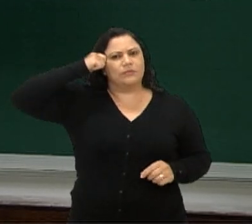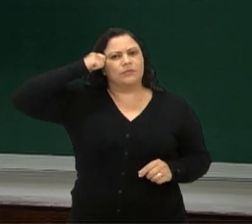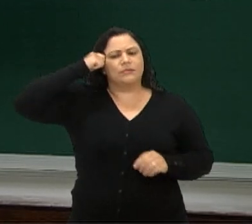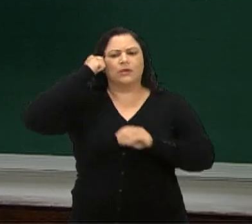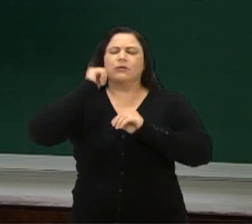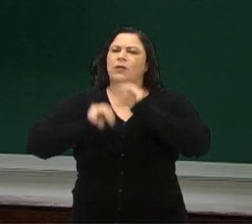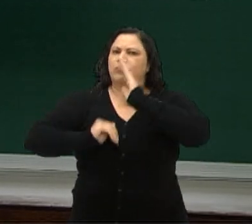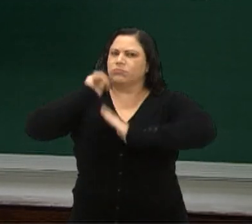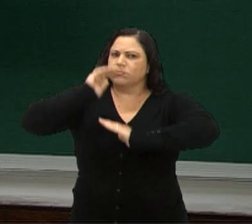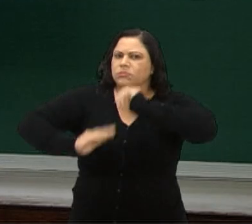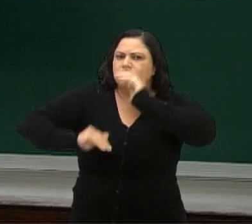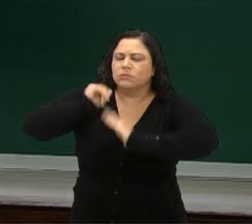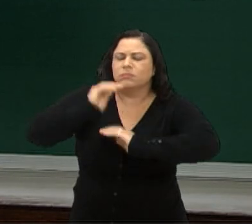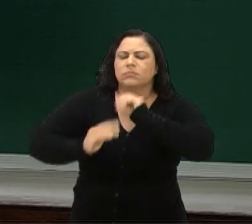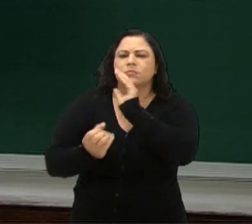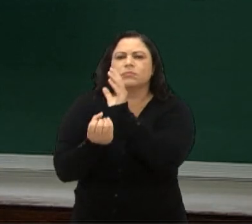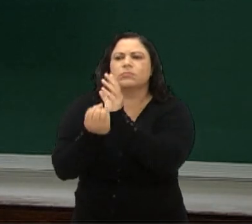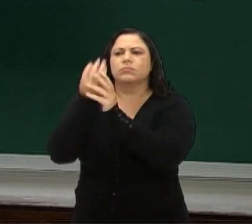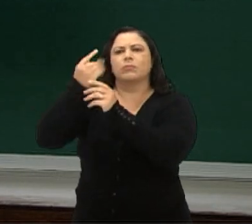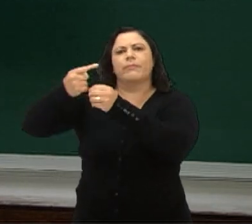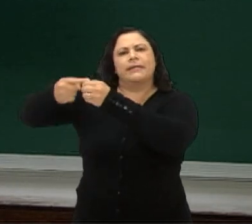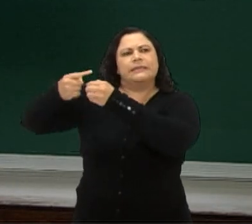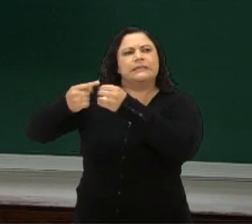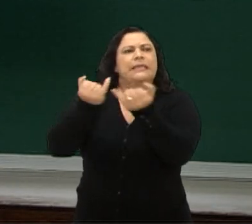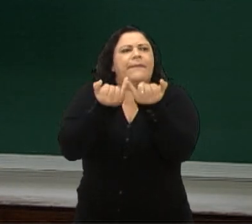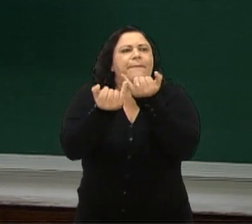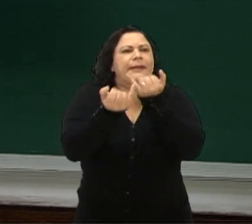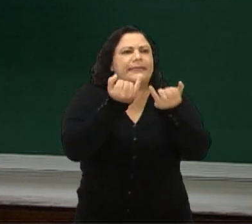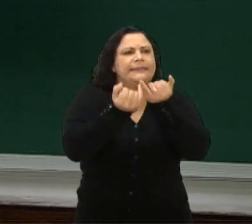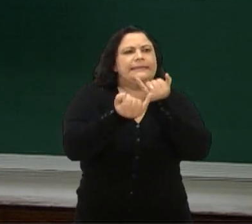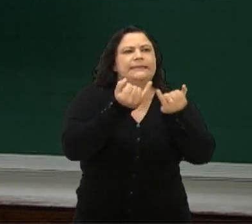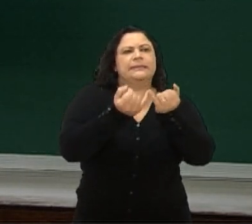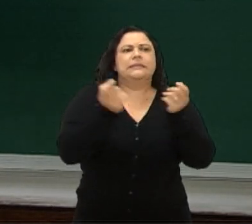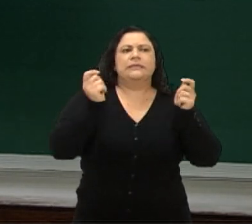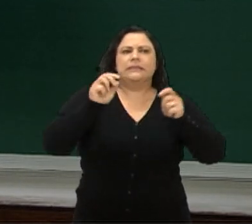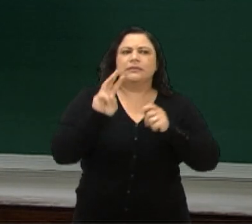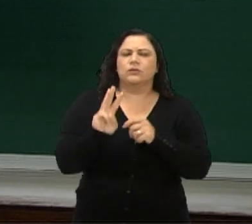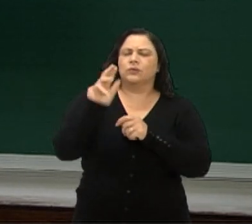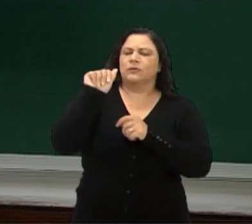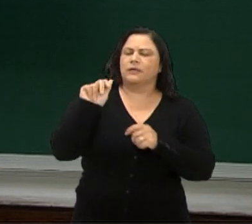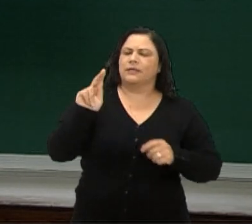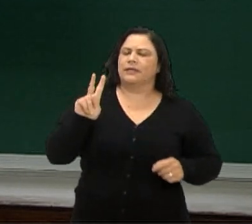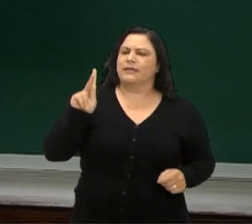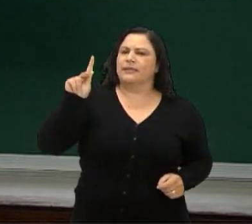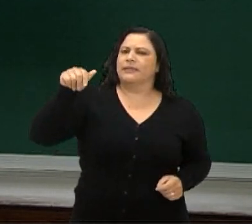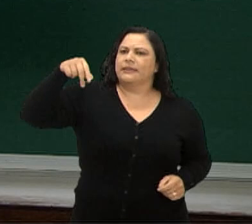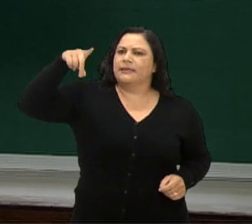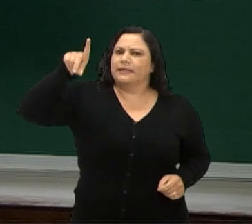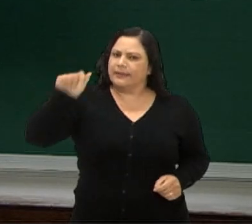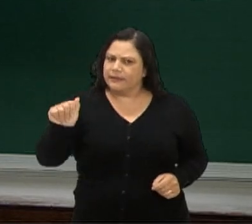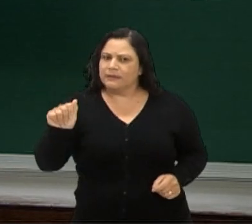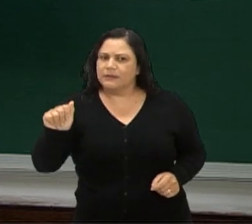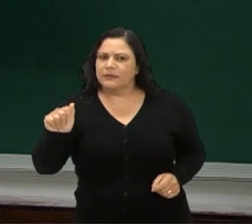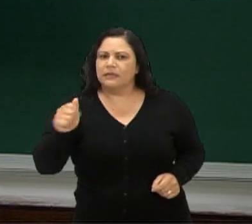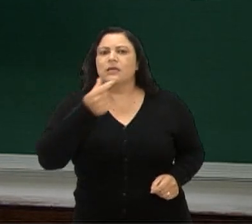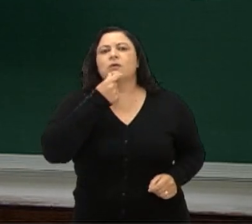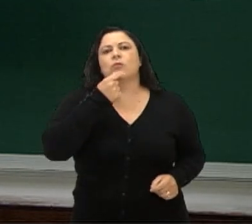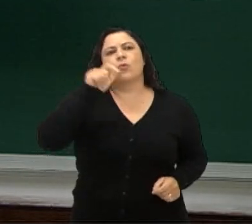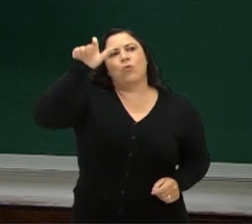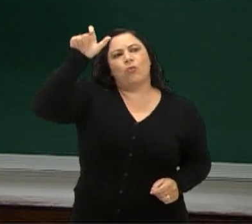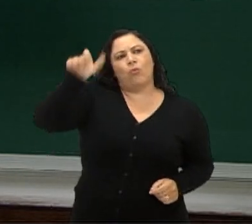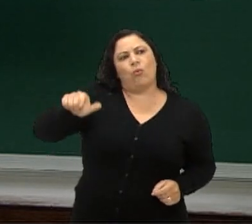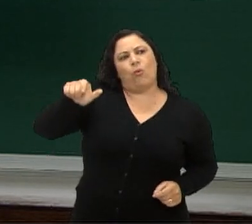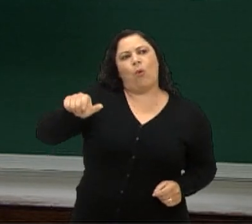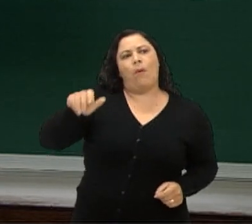Olha que legal, bacana isso, né? E por que ele decidiu fazer isso, amigos? E por que a cidade, né, do enredo ali, onde